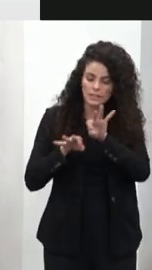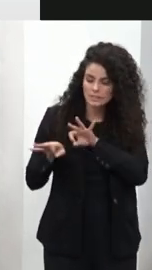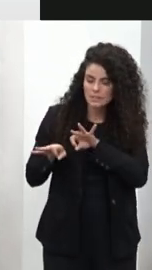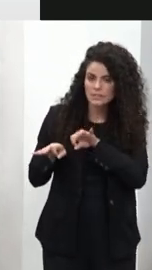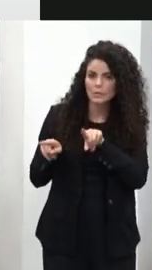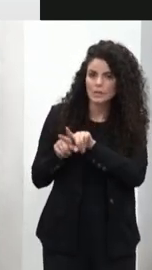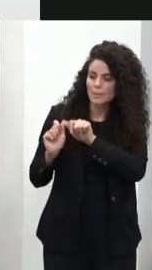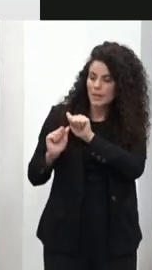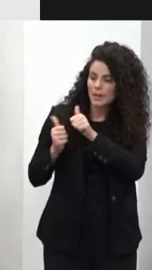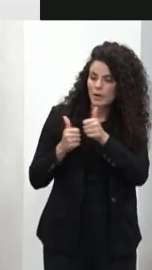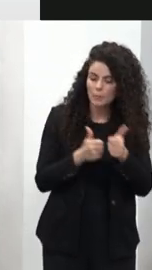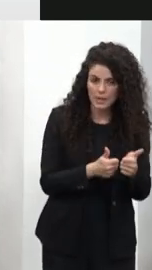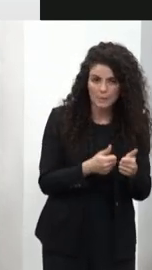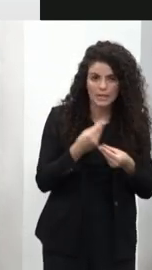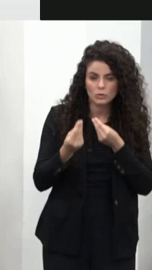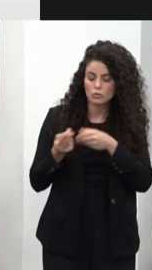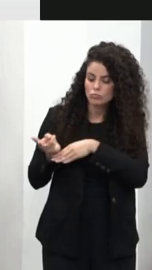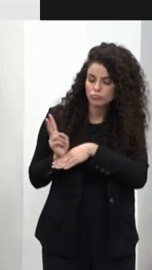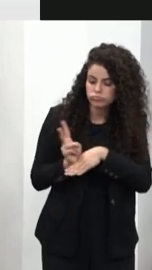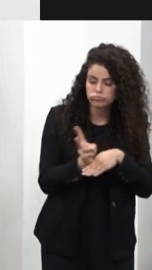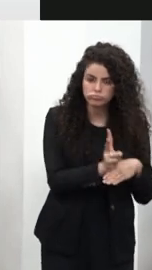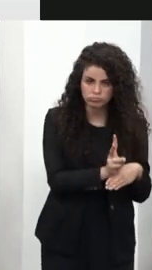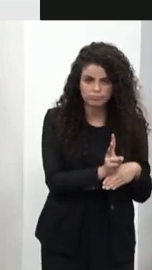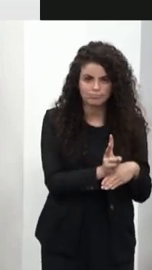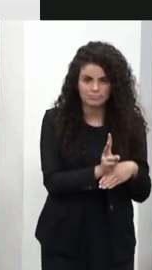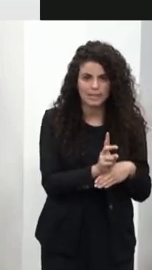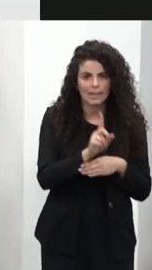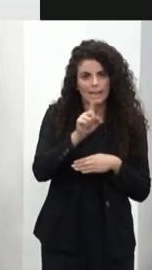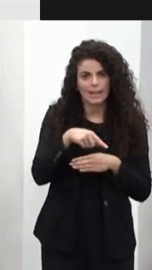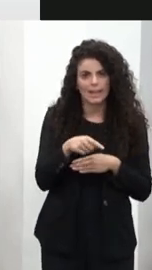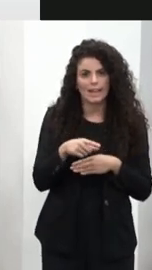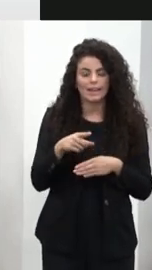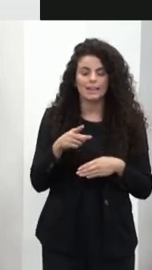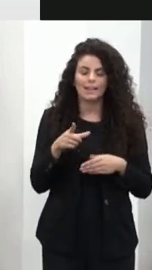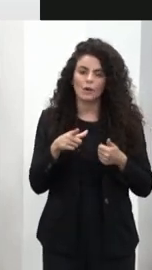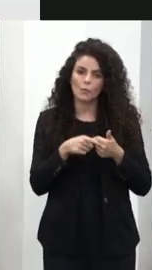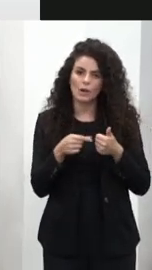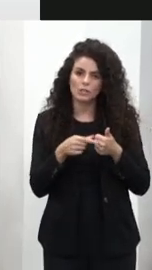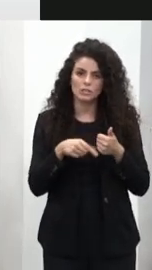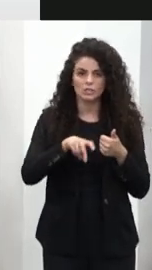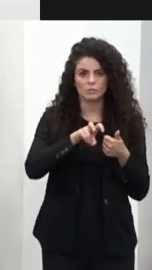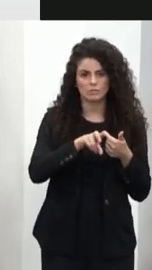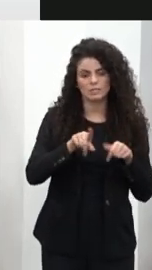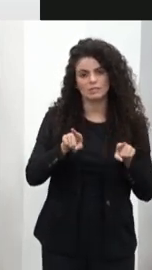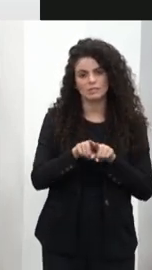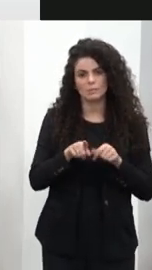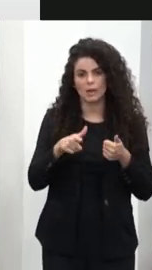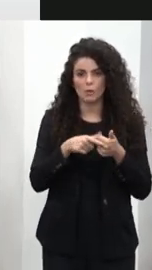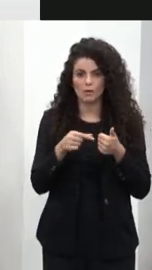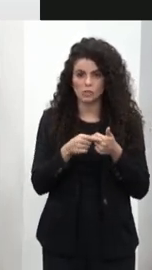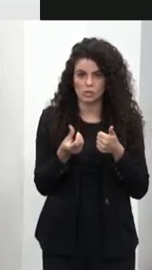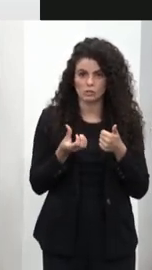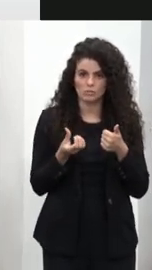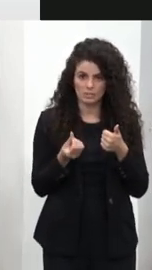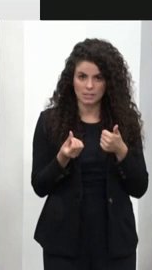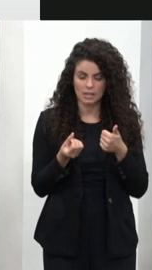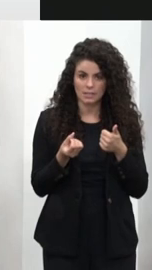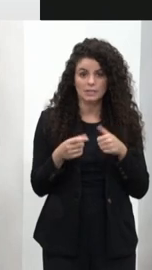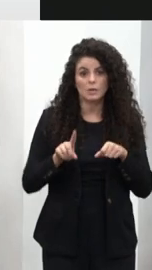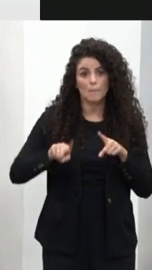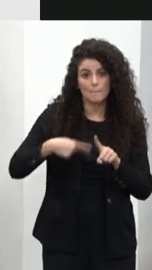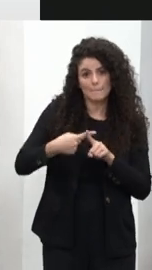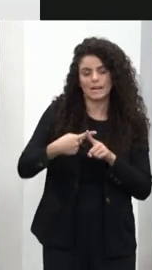é uma segundo aí os artigos 5 e 6 relativos ao audiovisual e outra para o artigo 8º